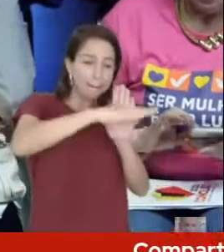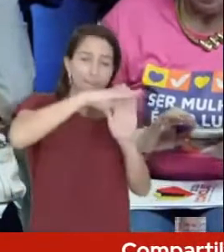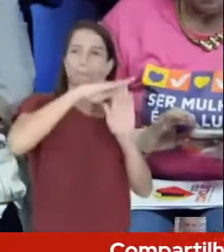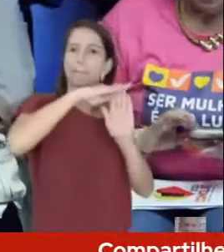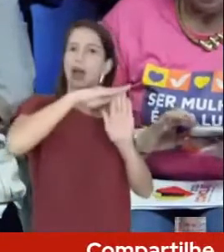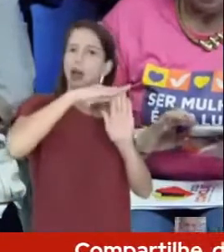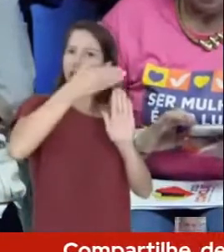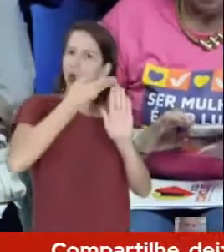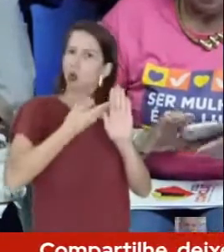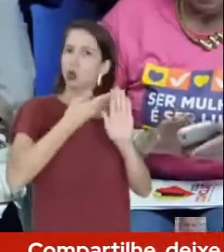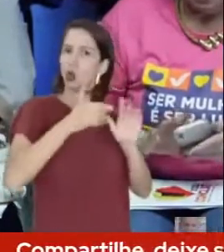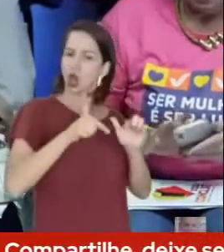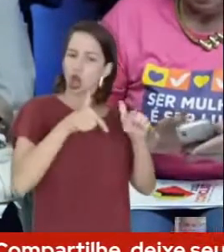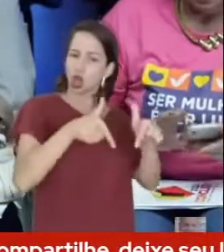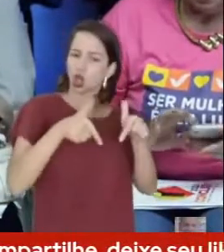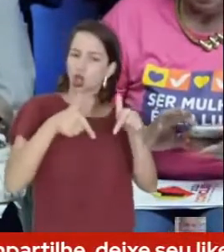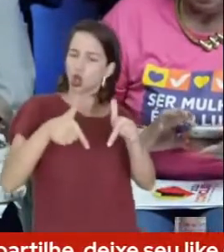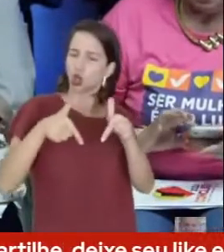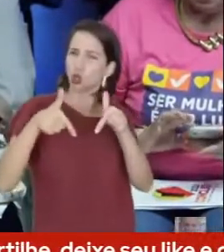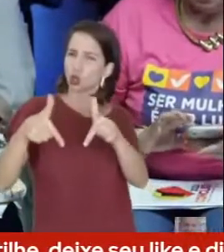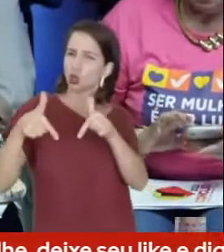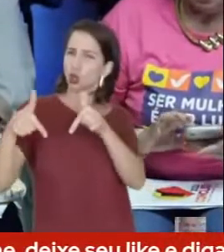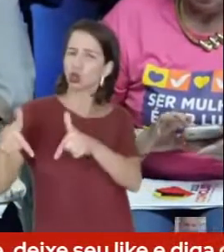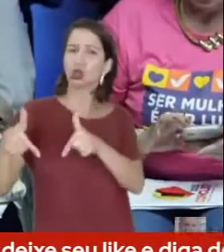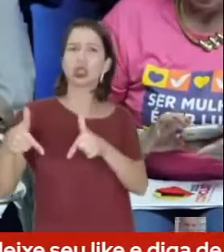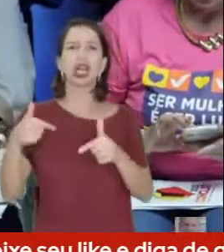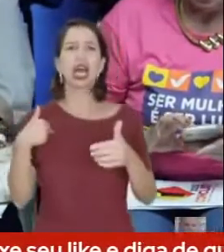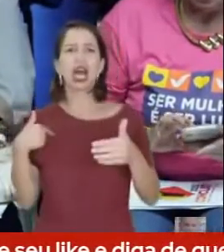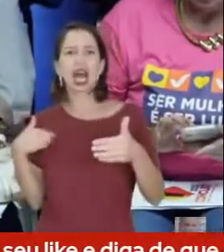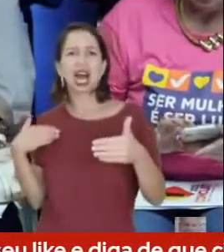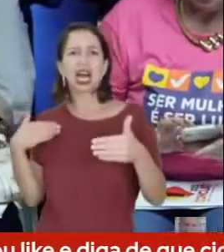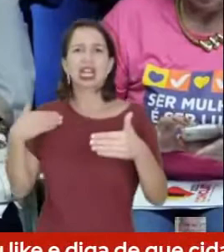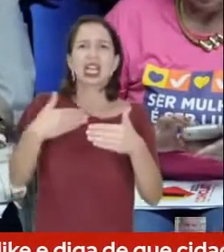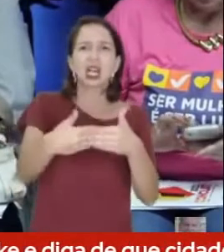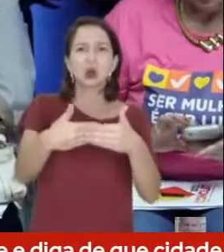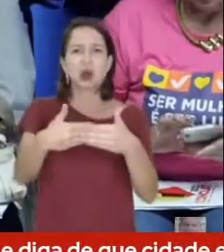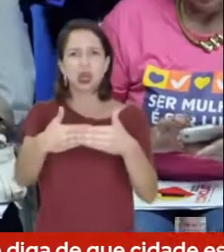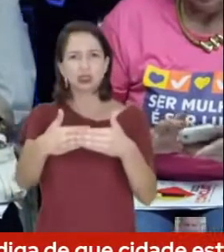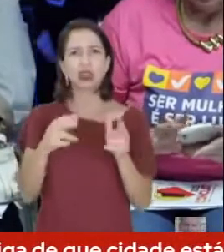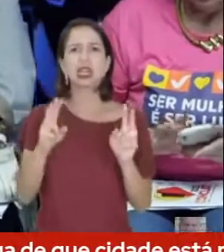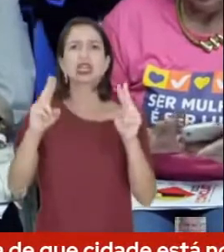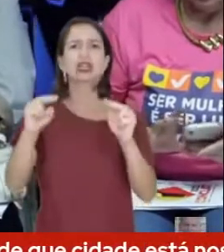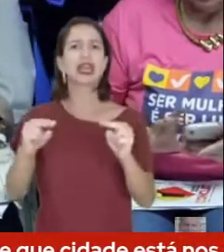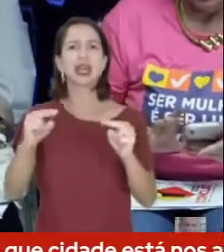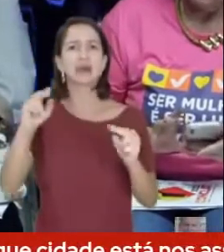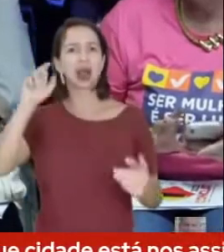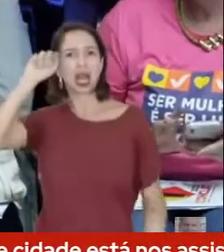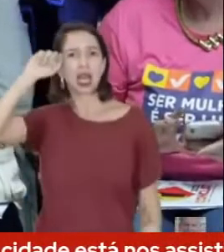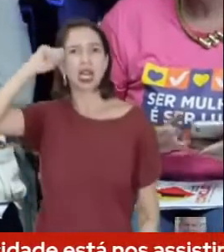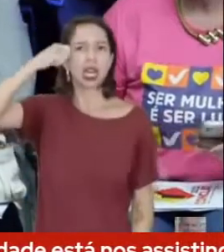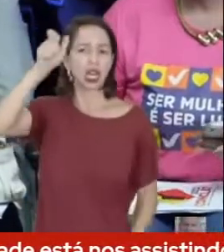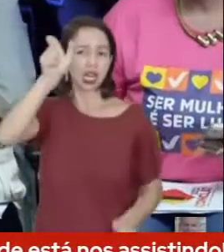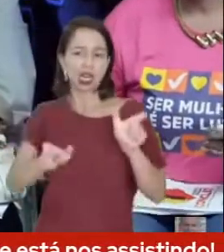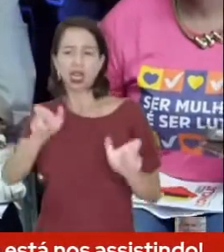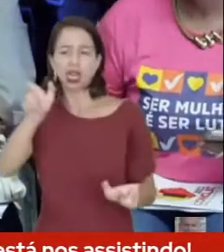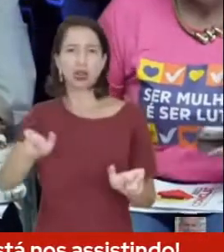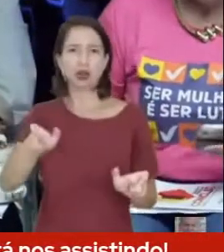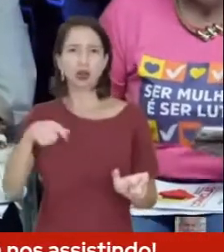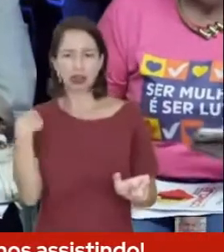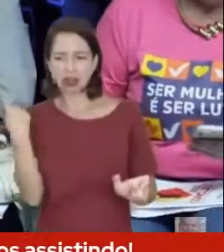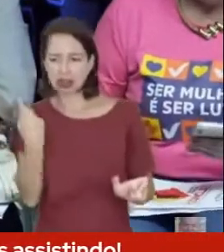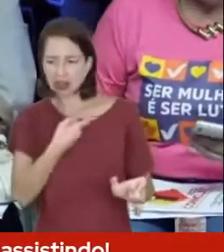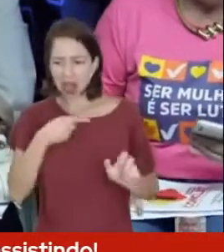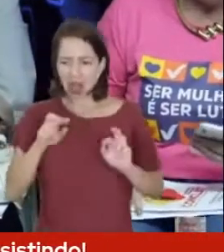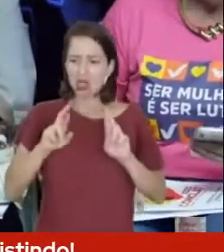sobre o negro? Até quando nós vamos ser diferentes? Até quando nós vamos ganhar menos, ter menos